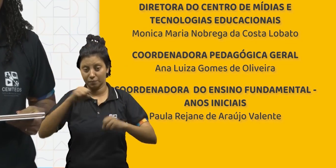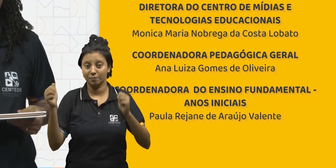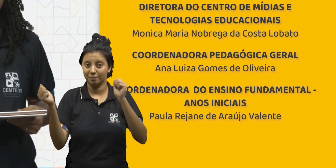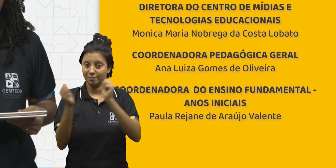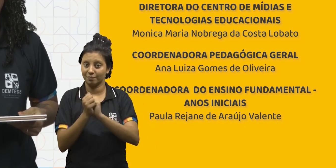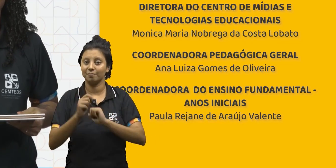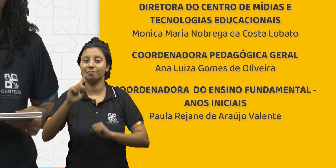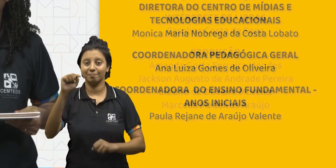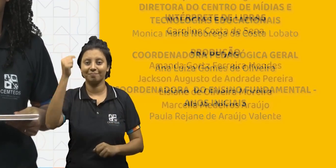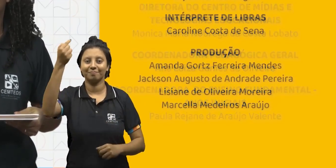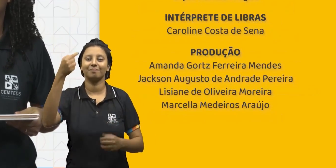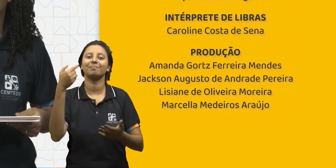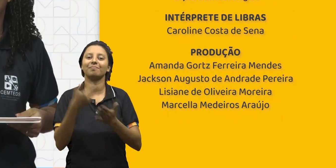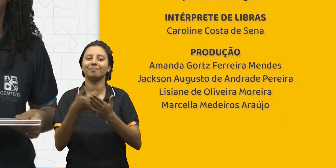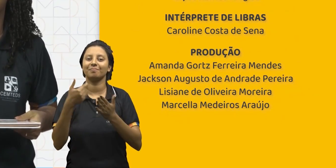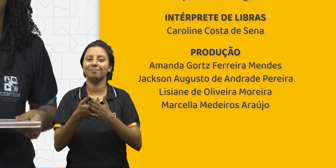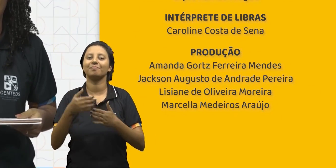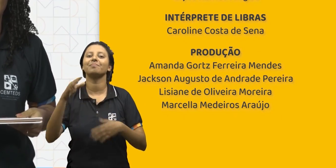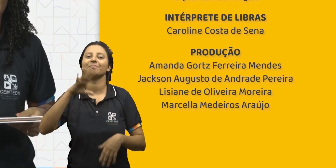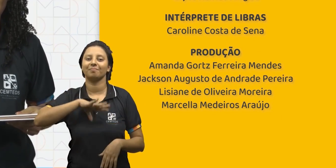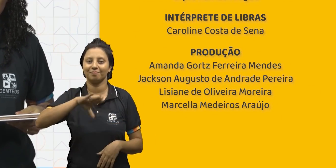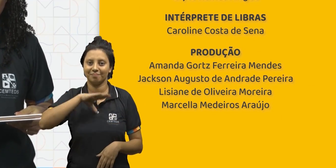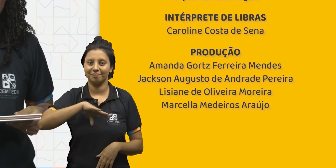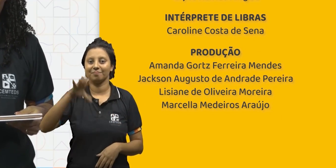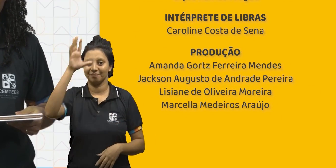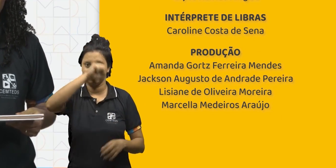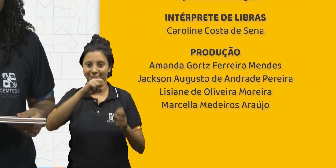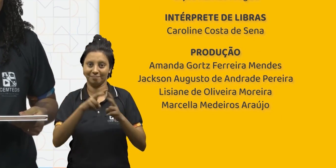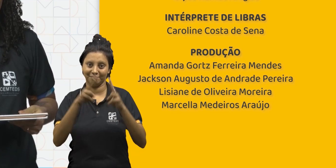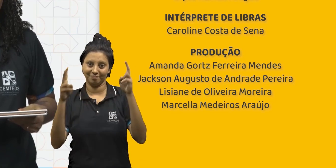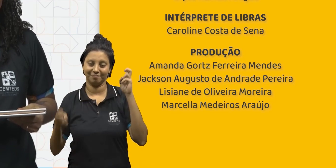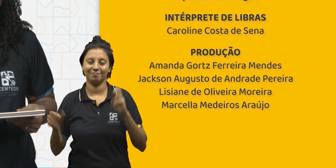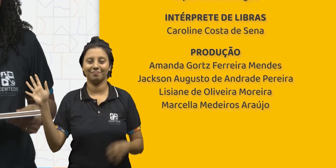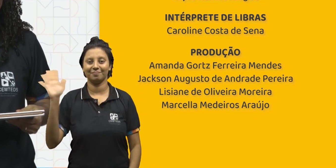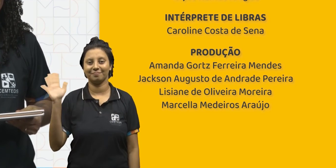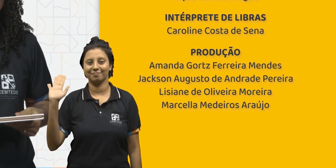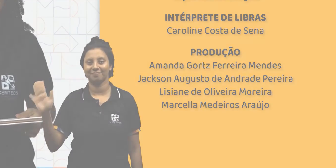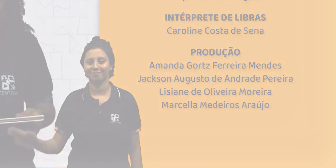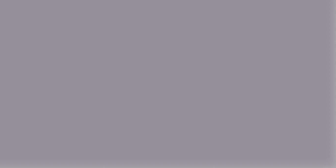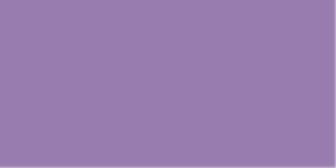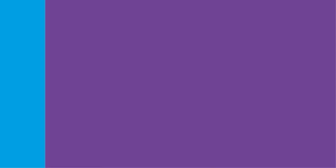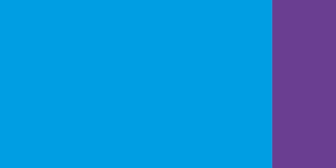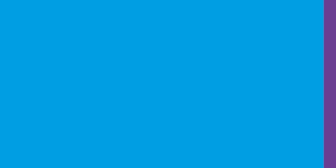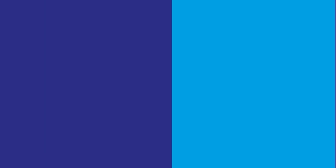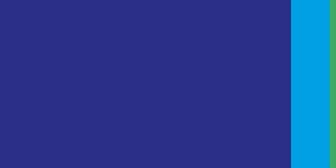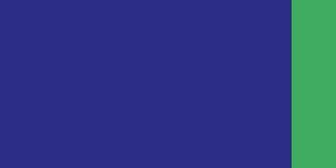e até a próxima aula de língua portuguesa do Aprender Além da Escola. Tchau!